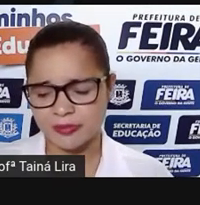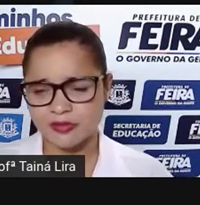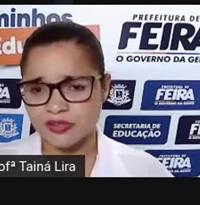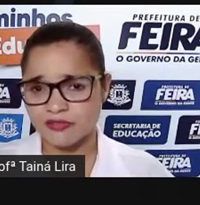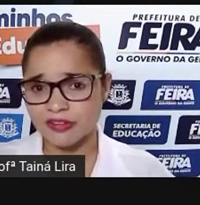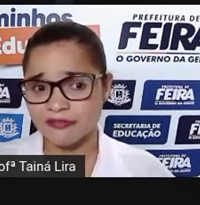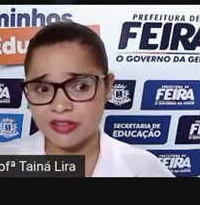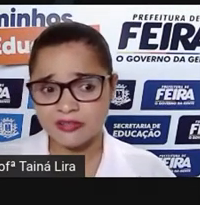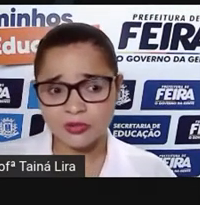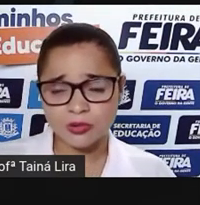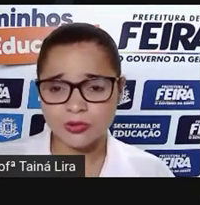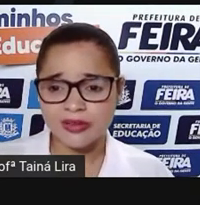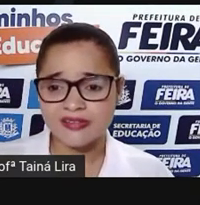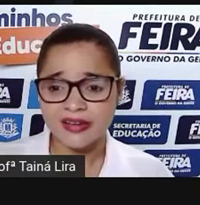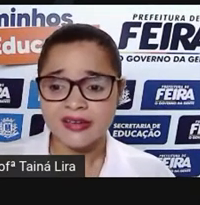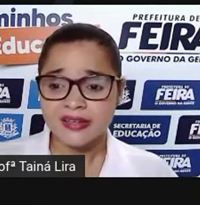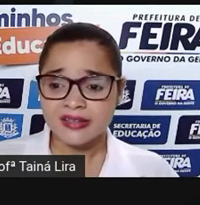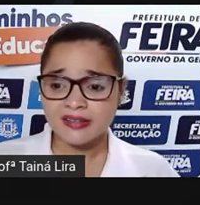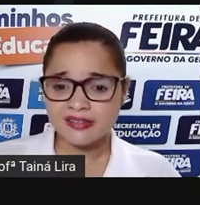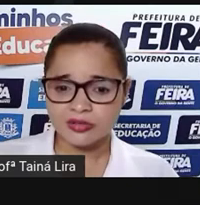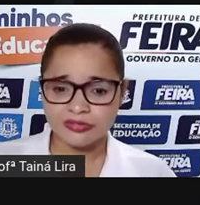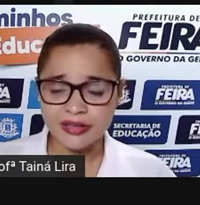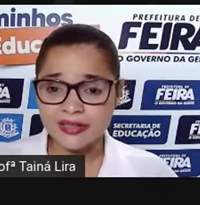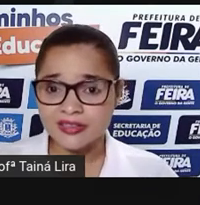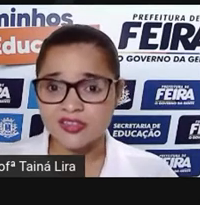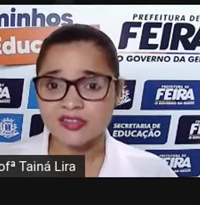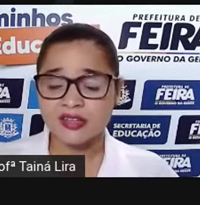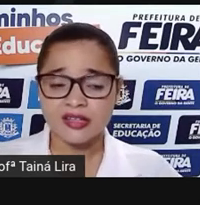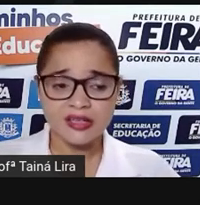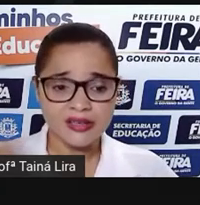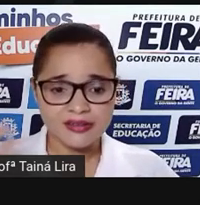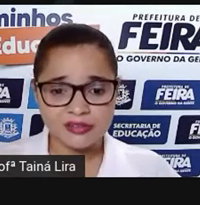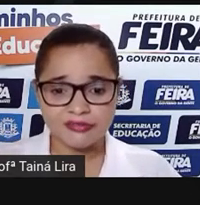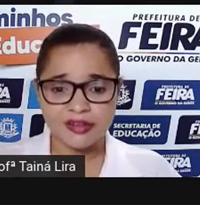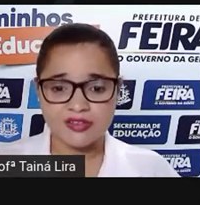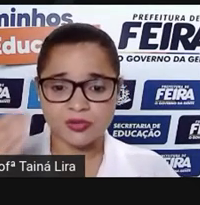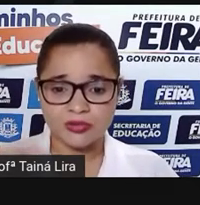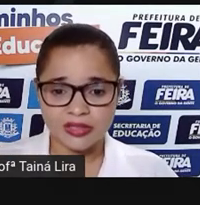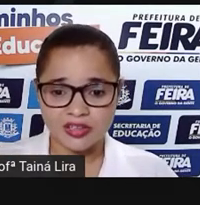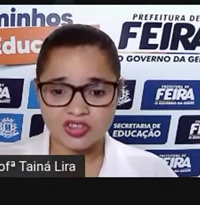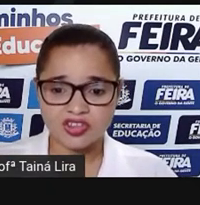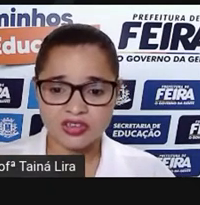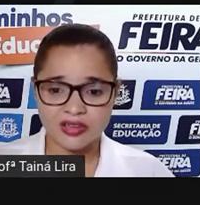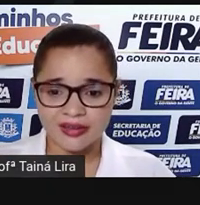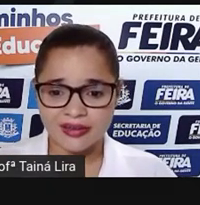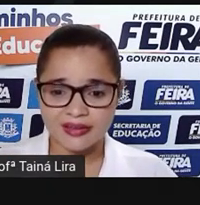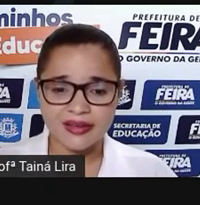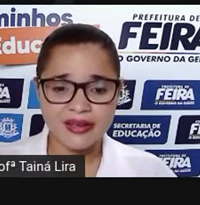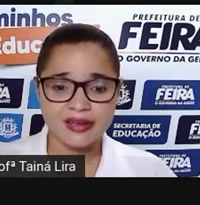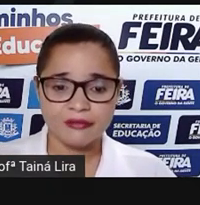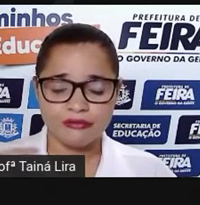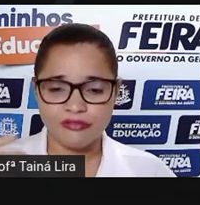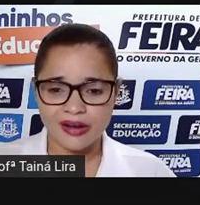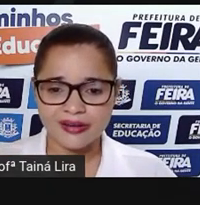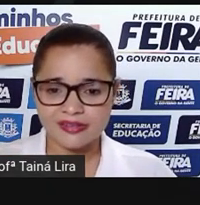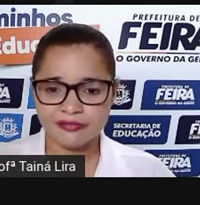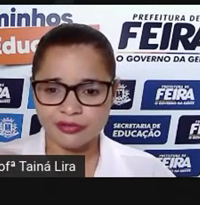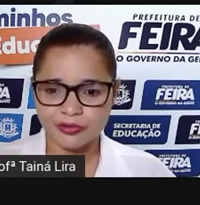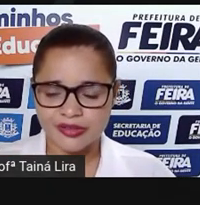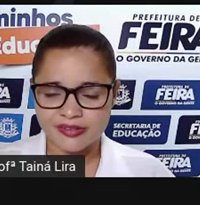as pessoas que vêm de culturas né que são diferentes e isso faz com que a gente tenha né